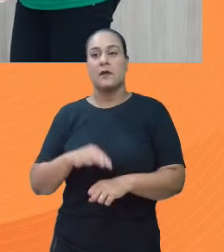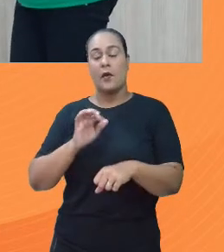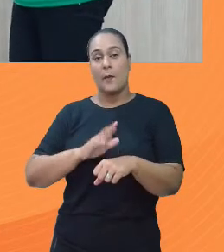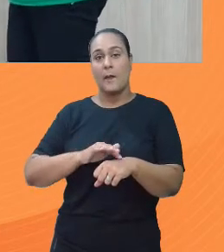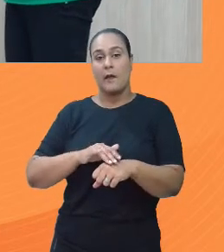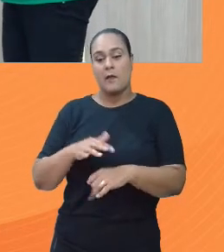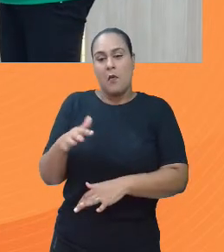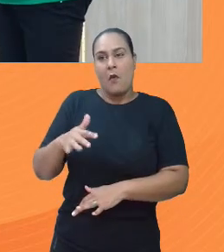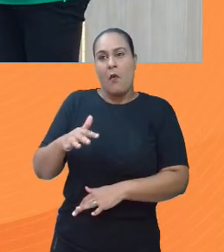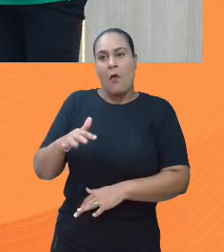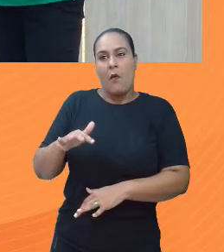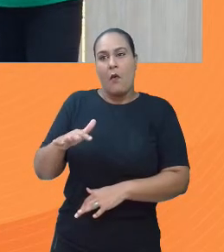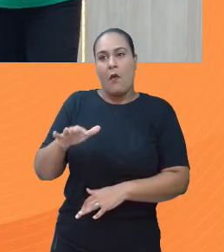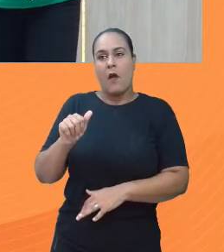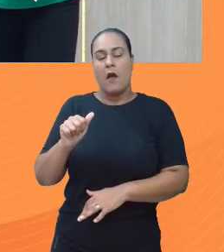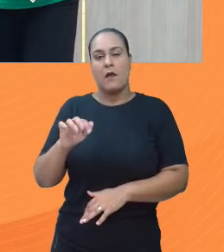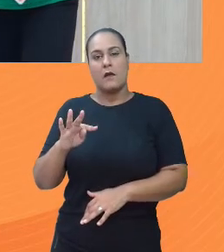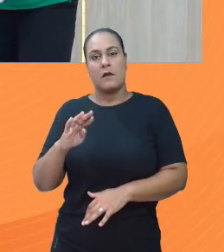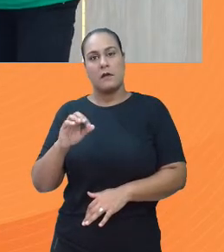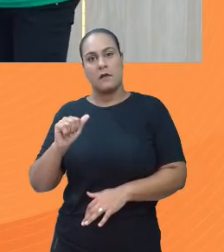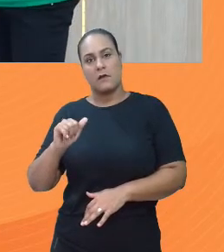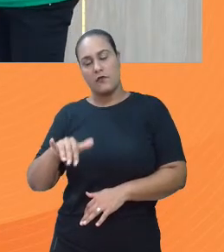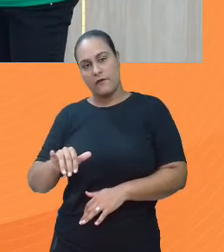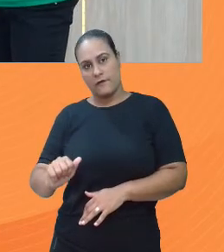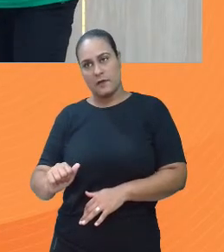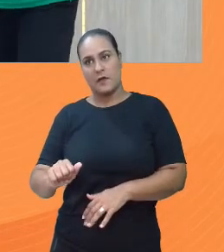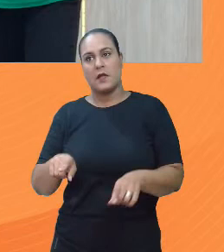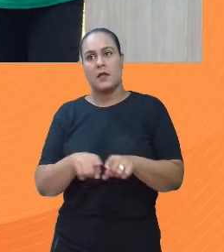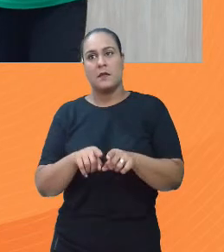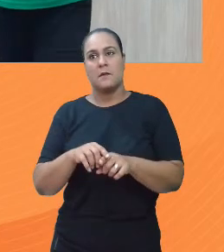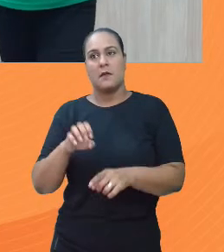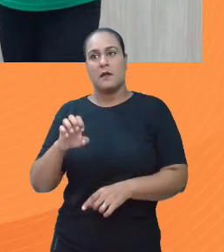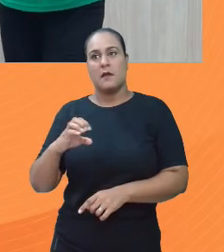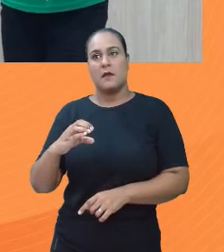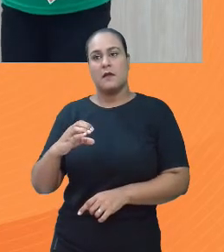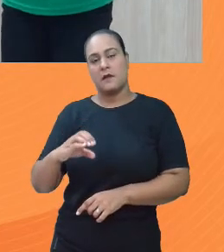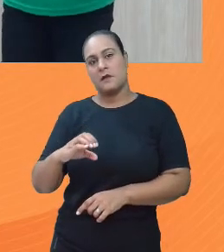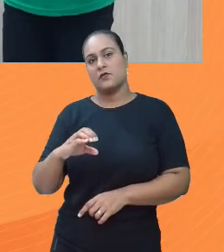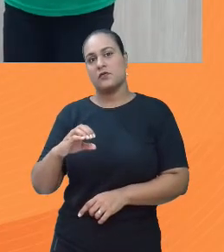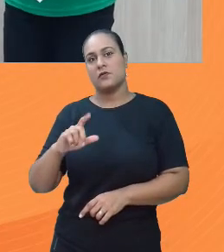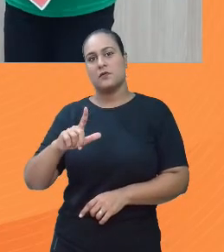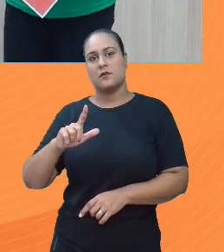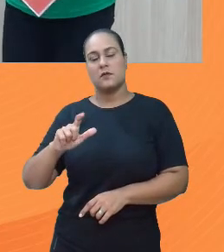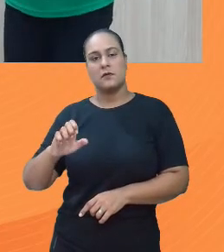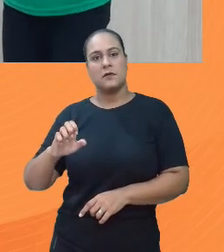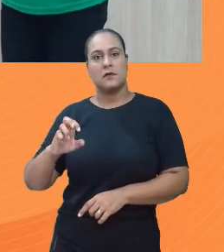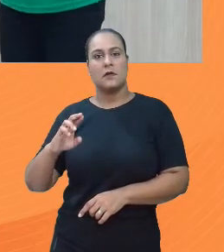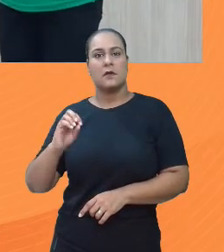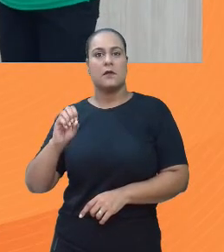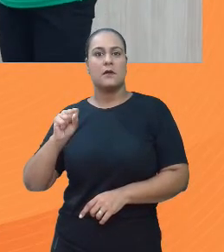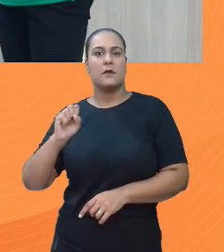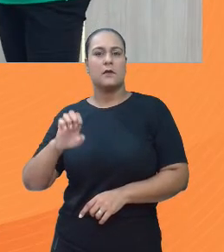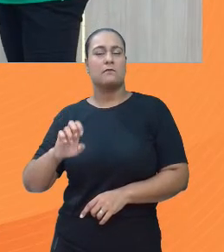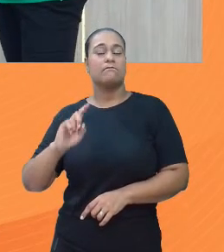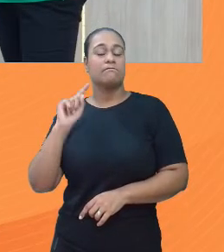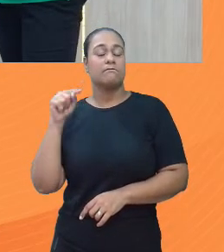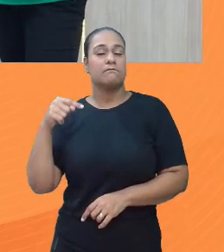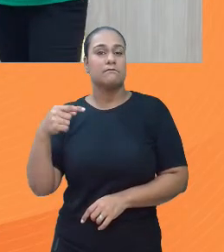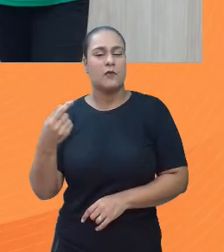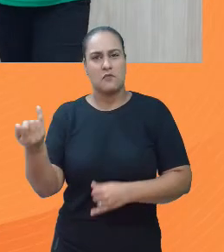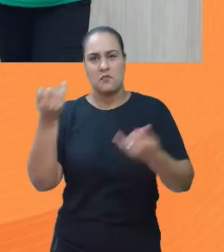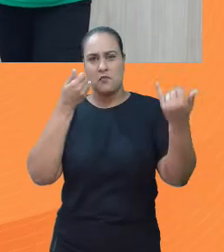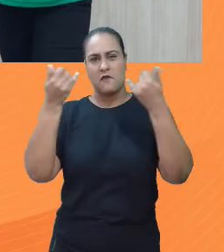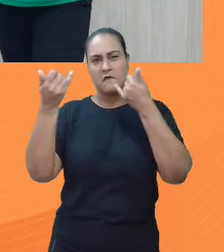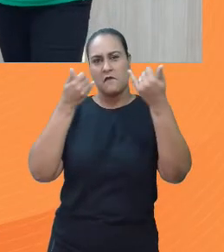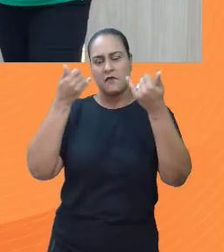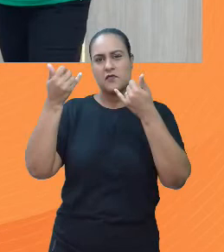de Parkinson, a atrofia e distrofia. Então aqui nós temos algumas informações que eu coloquei, porque depois vocês vão poder dar